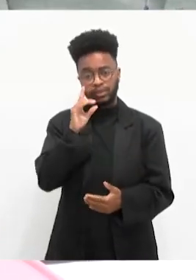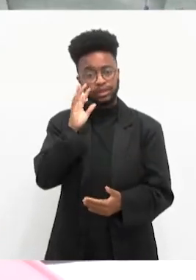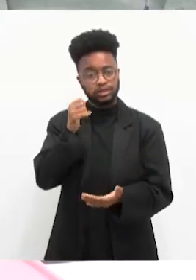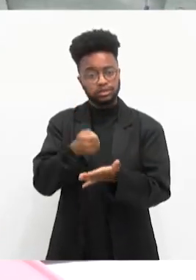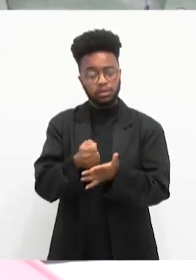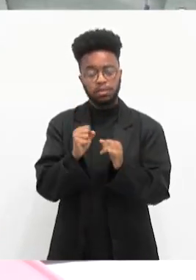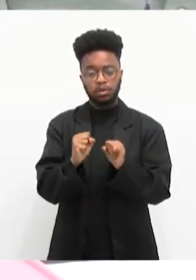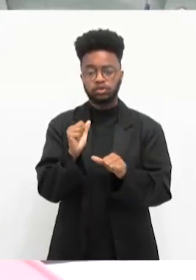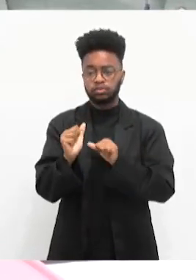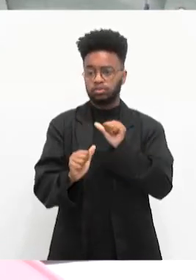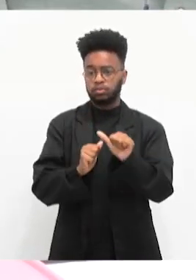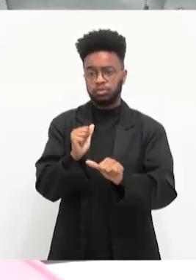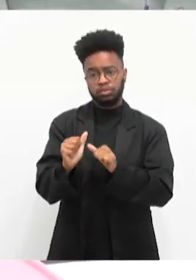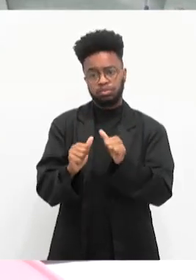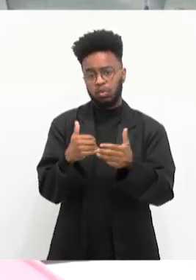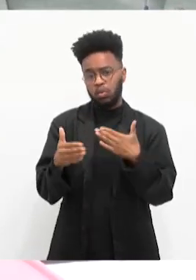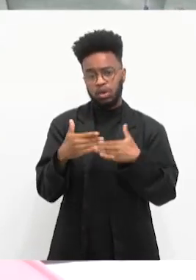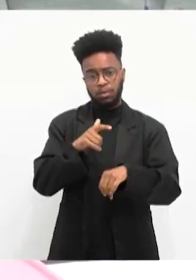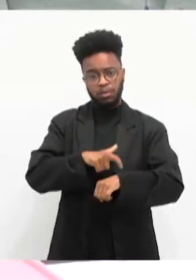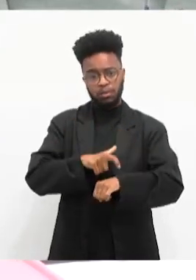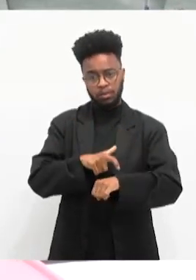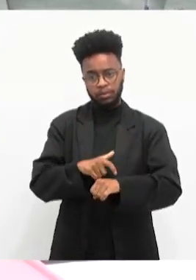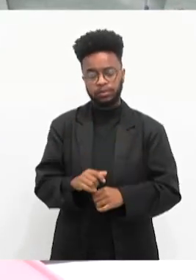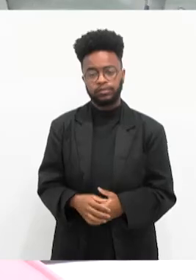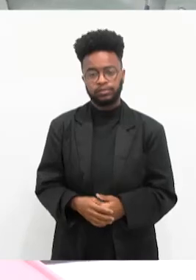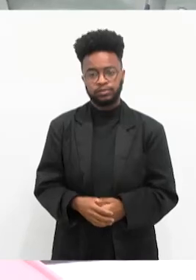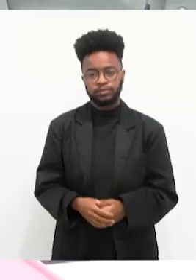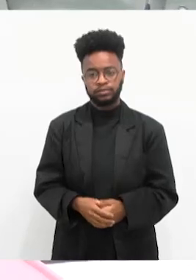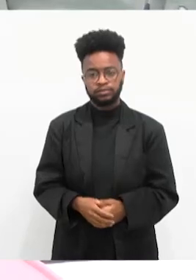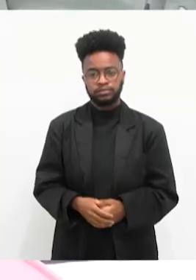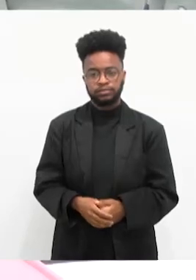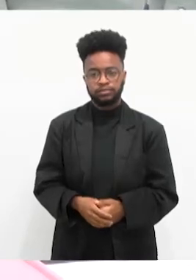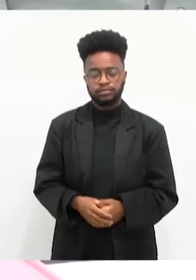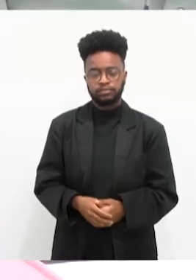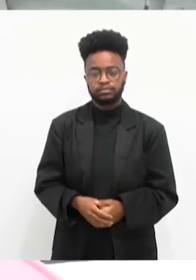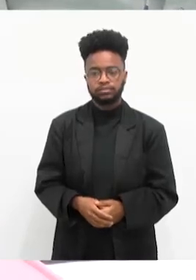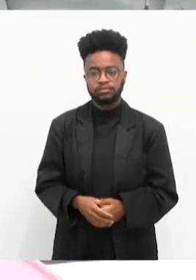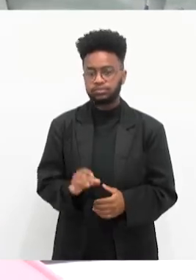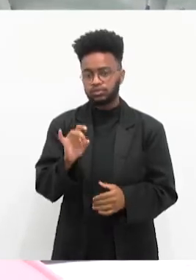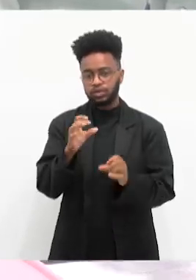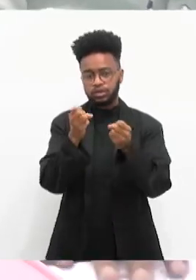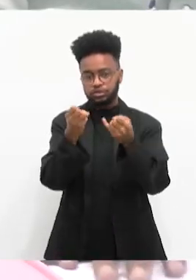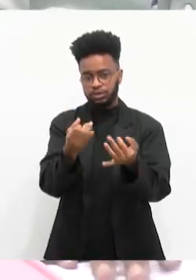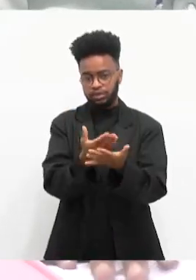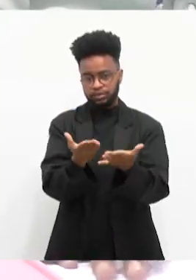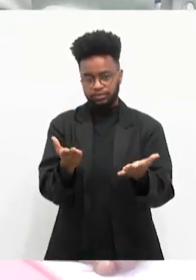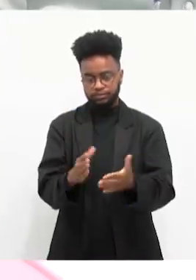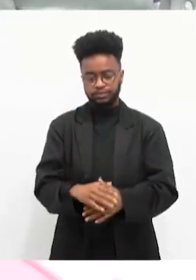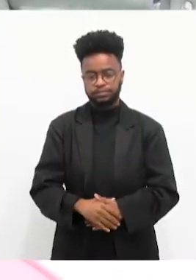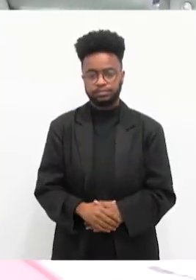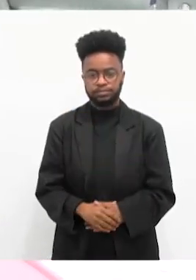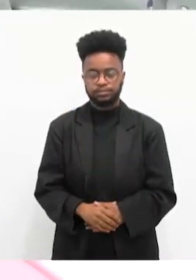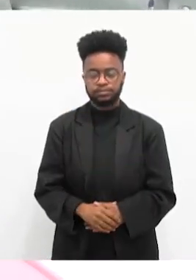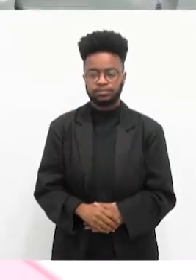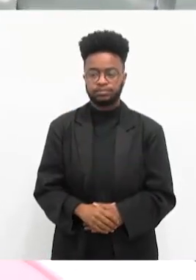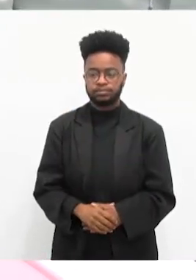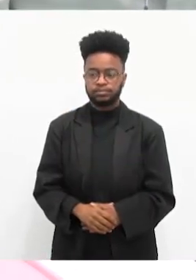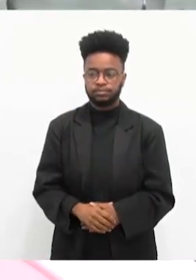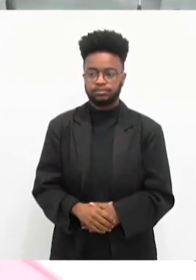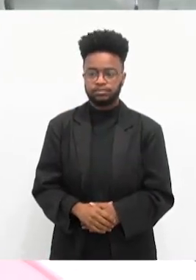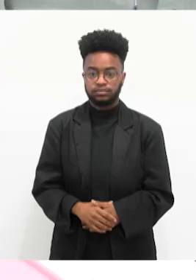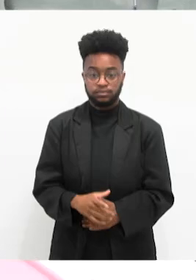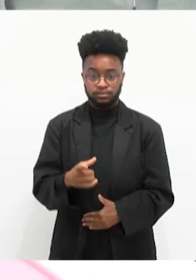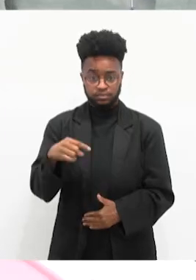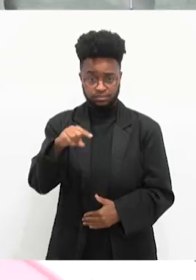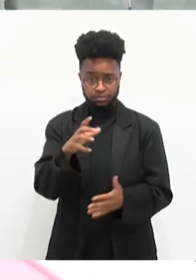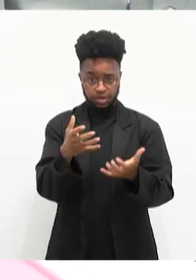ser alteradas a qualquer momento por uma decisão nova do CONEMA. Só para explicar isso. Mais alguém gostaria de